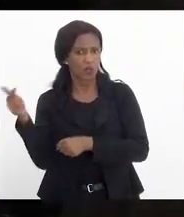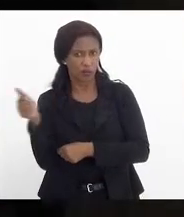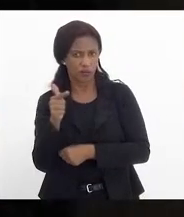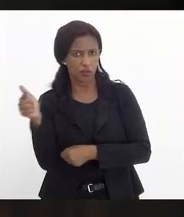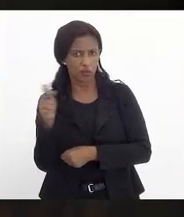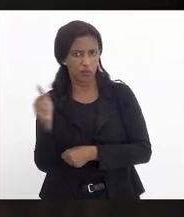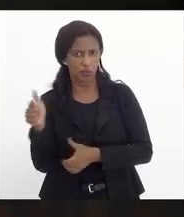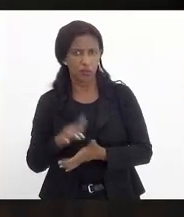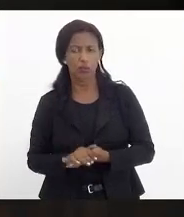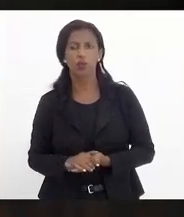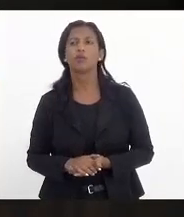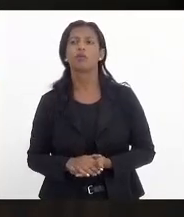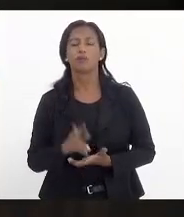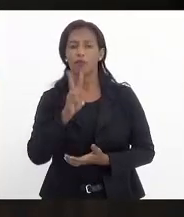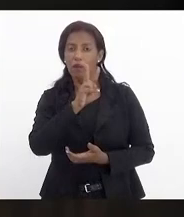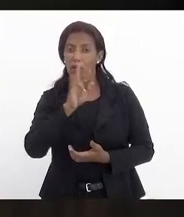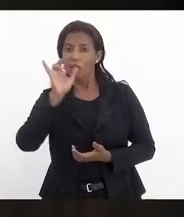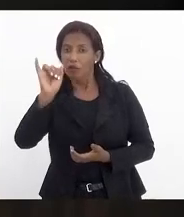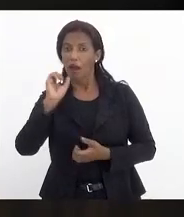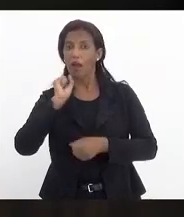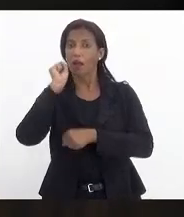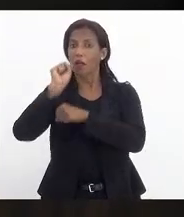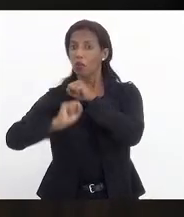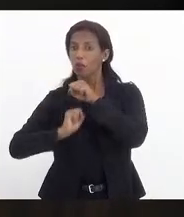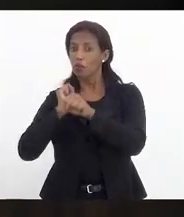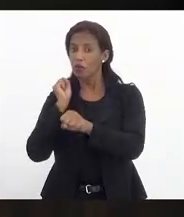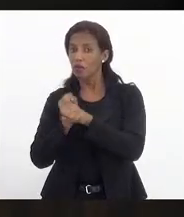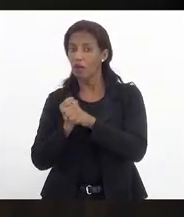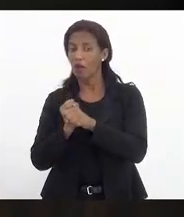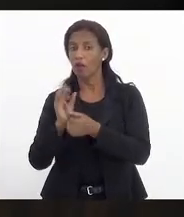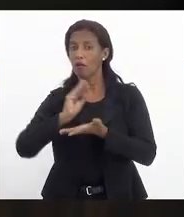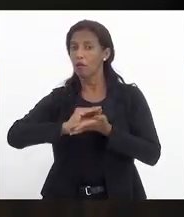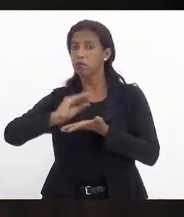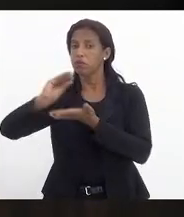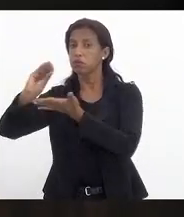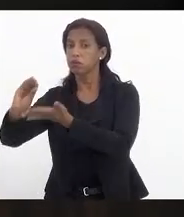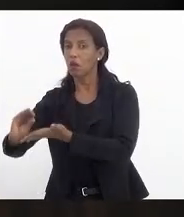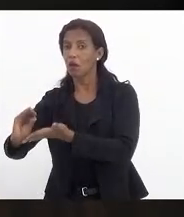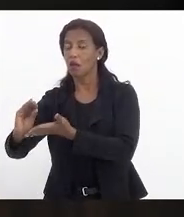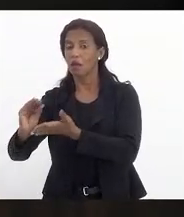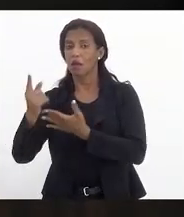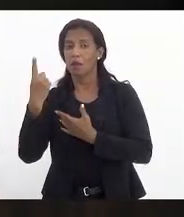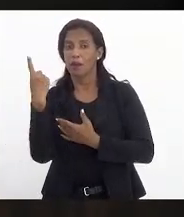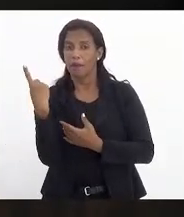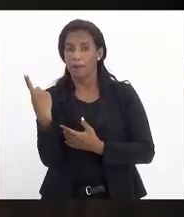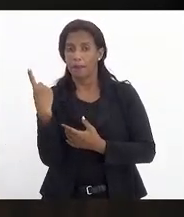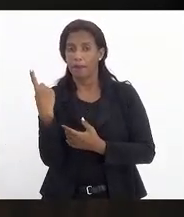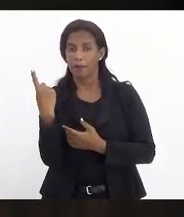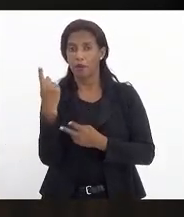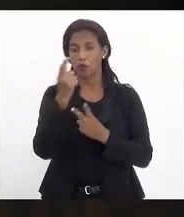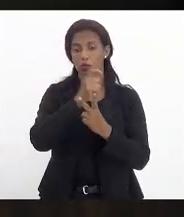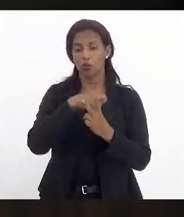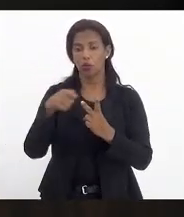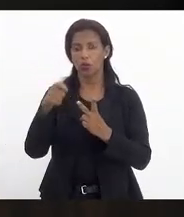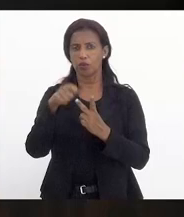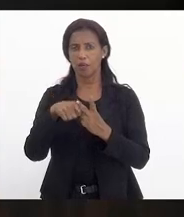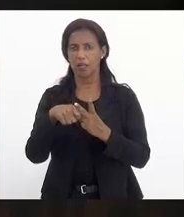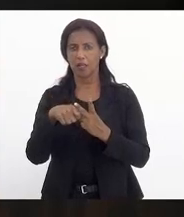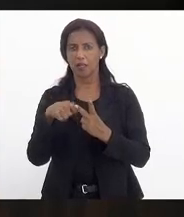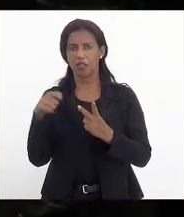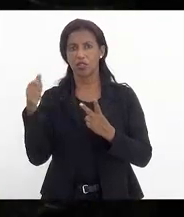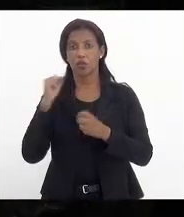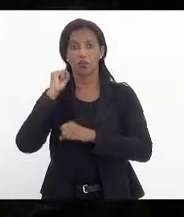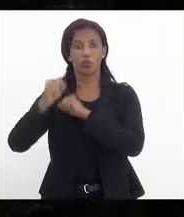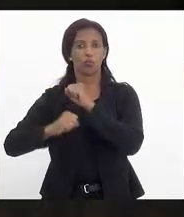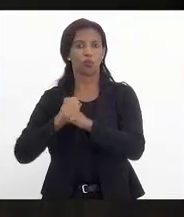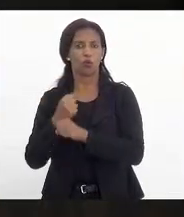Isso. Que será creditado lá no primeiro bimestre de 23. Se a receita